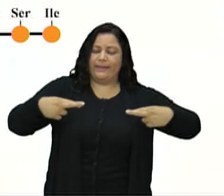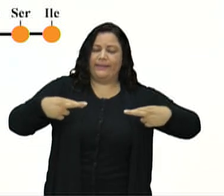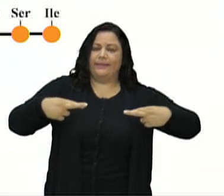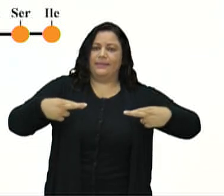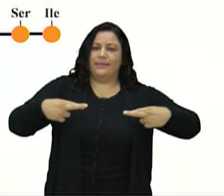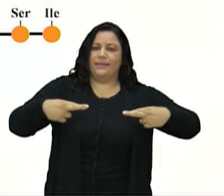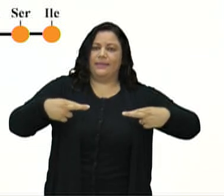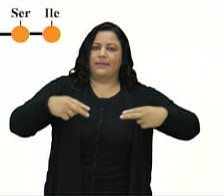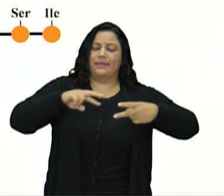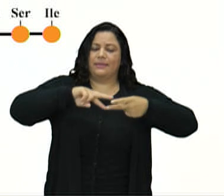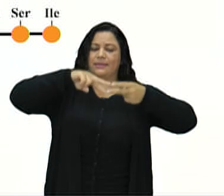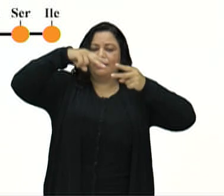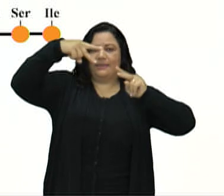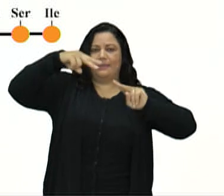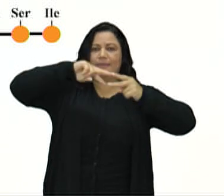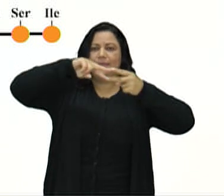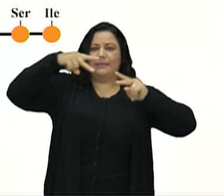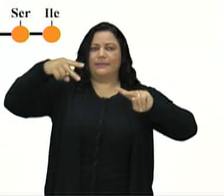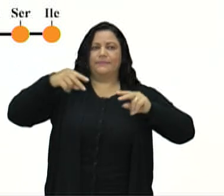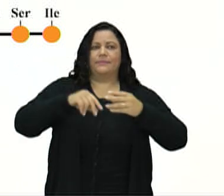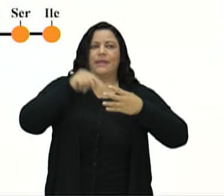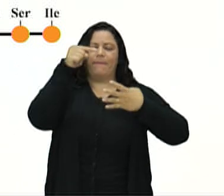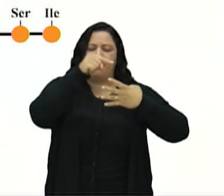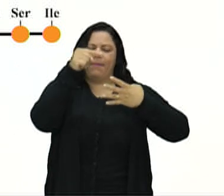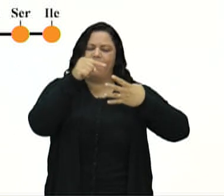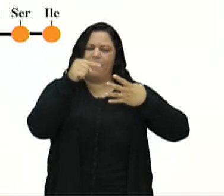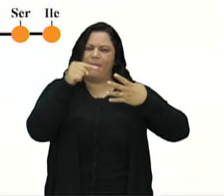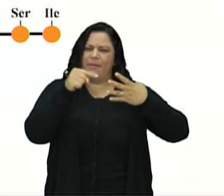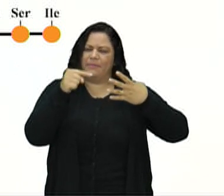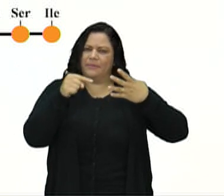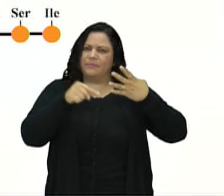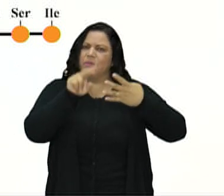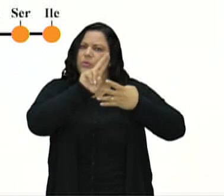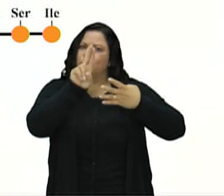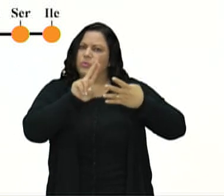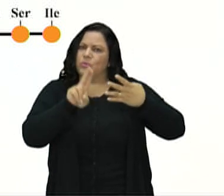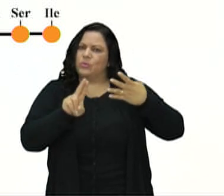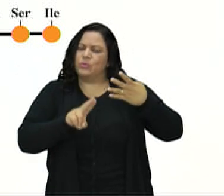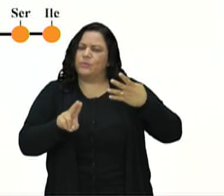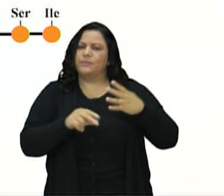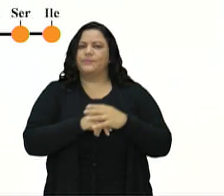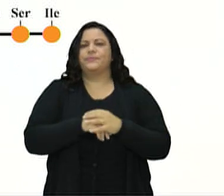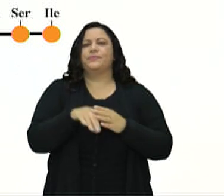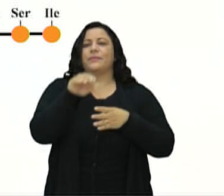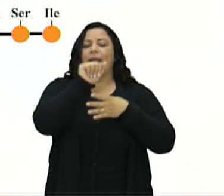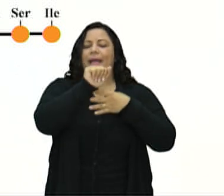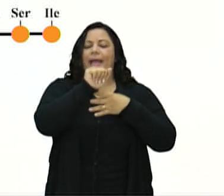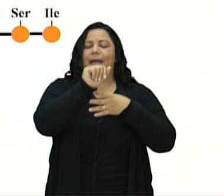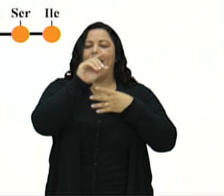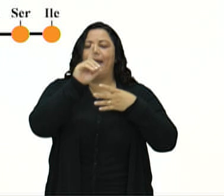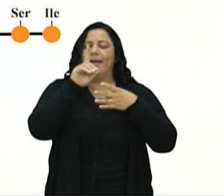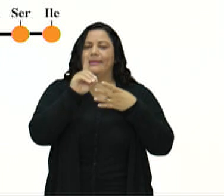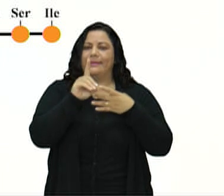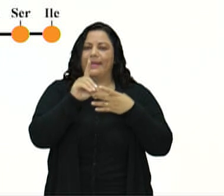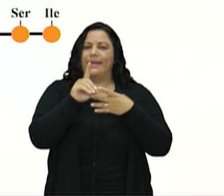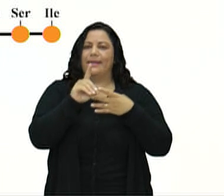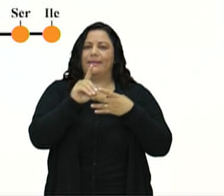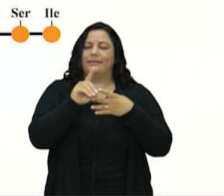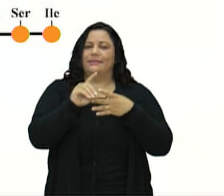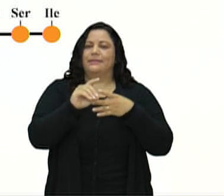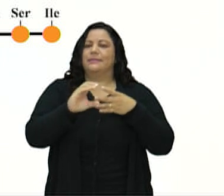nitrogenada. Adenina, citosina, timina, guanina, uracila. Ficamos nessa língua. ATCG. Só é uma